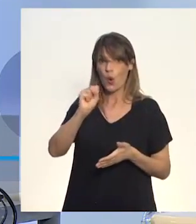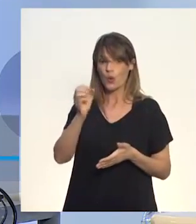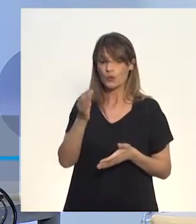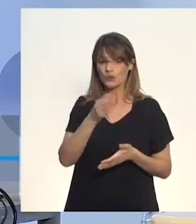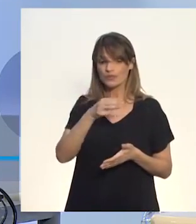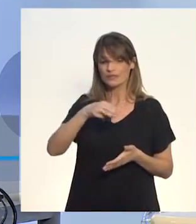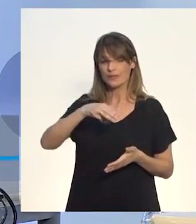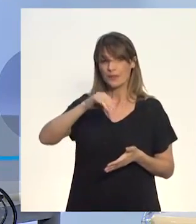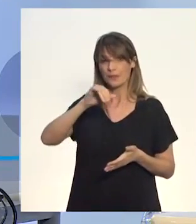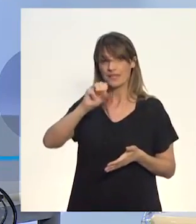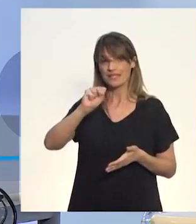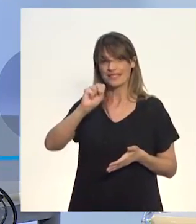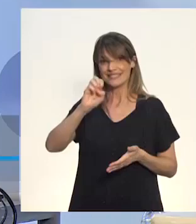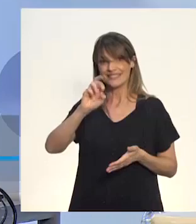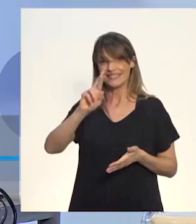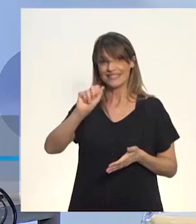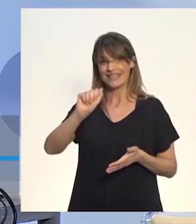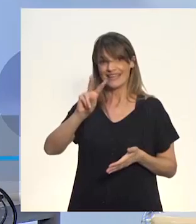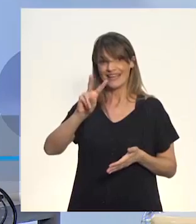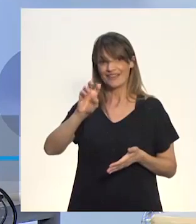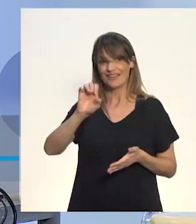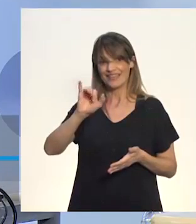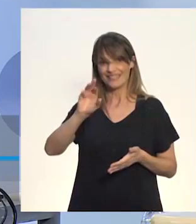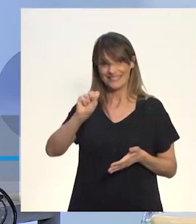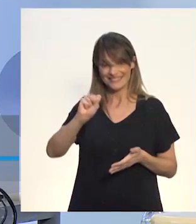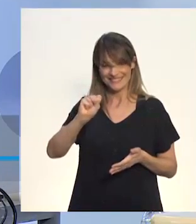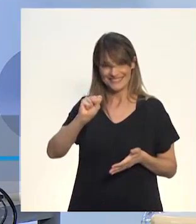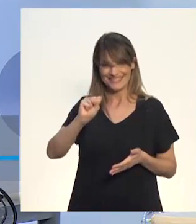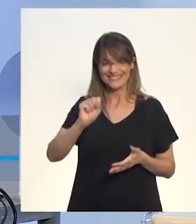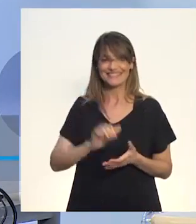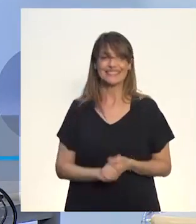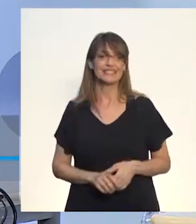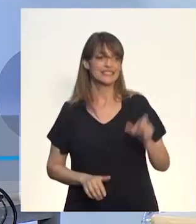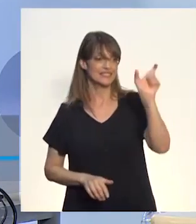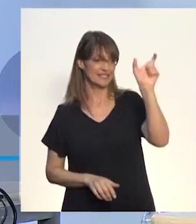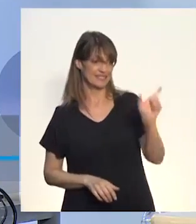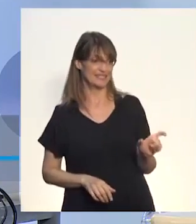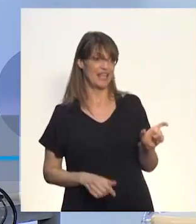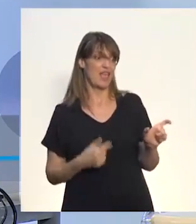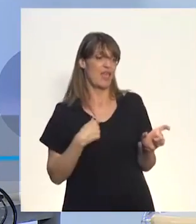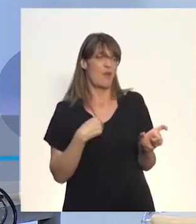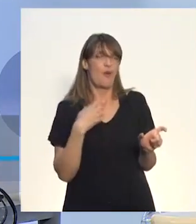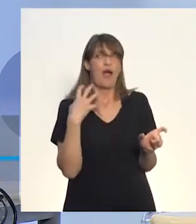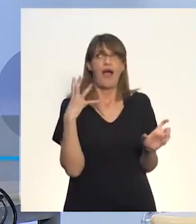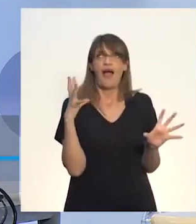encantar com o Jean Valjean, que, parênteses, uma parte, foi o meu primeiro amor.